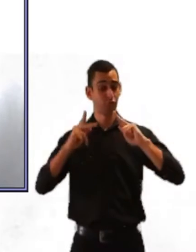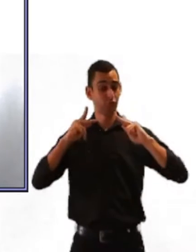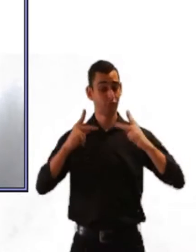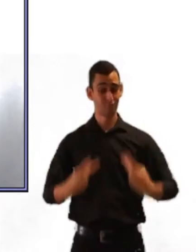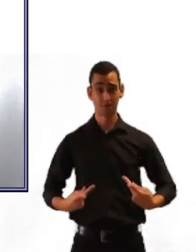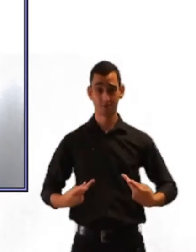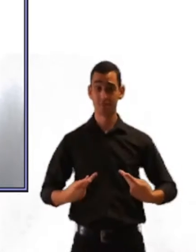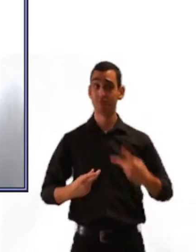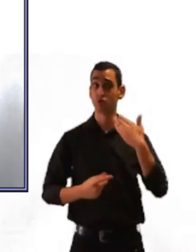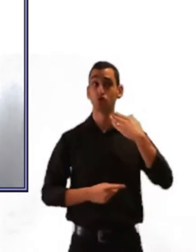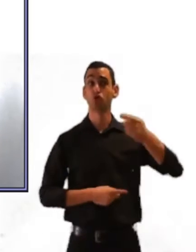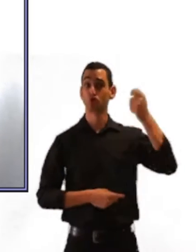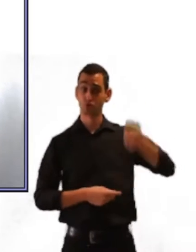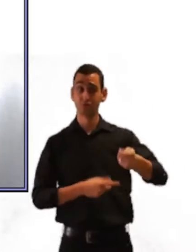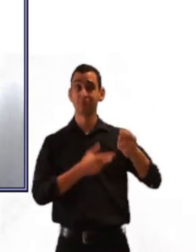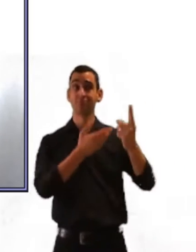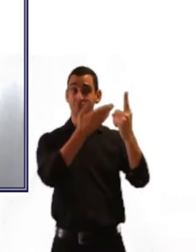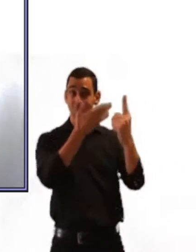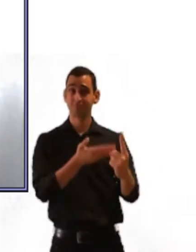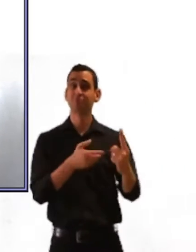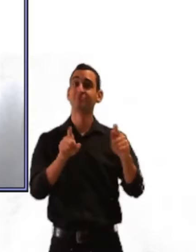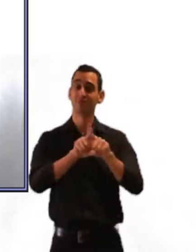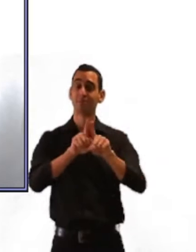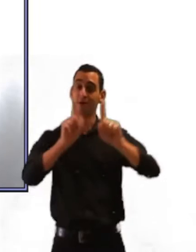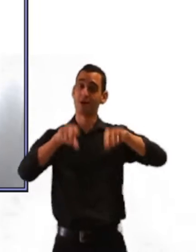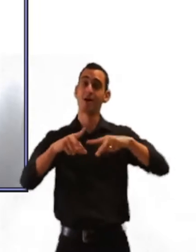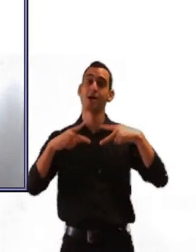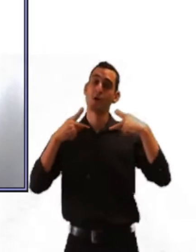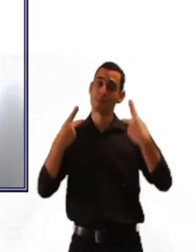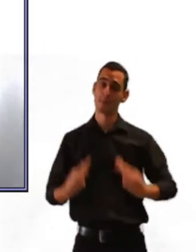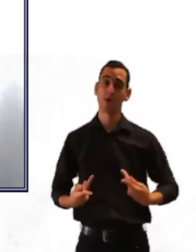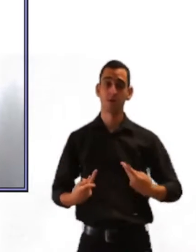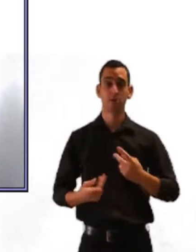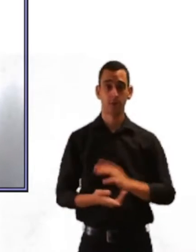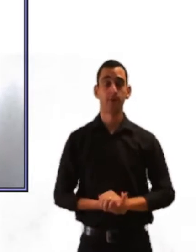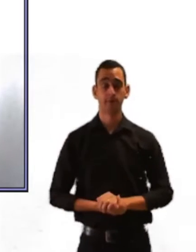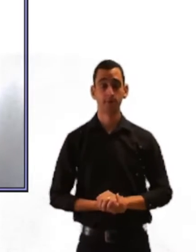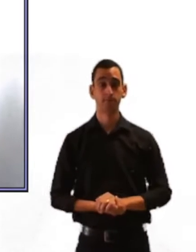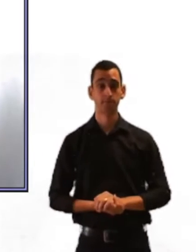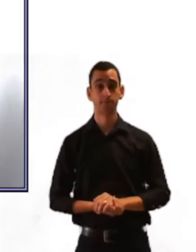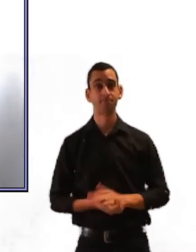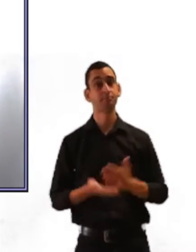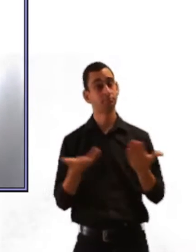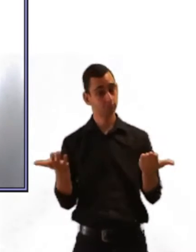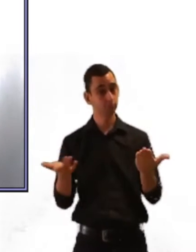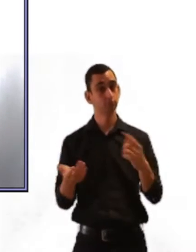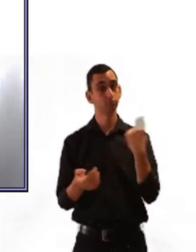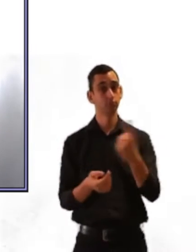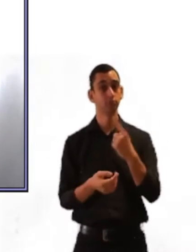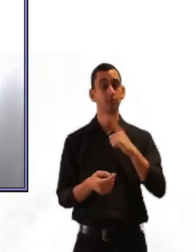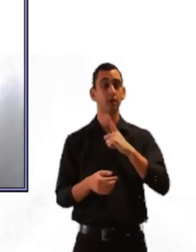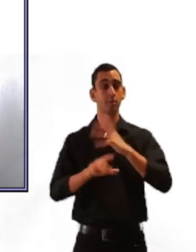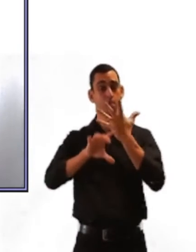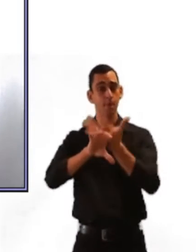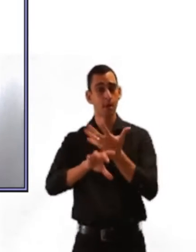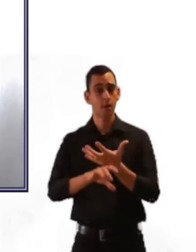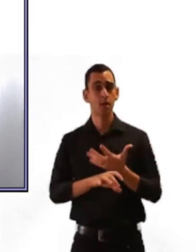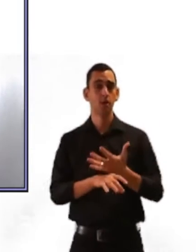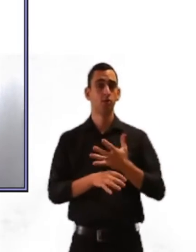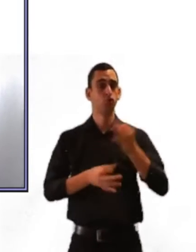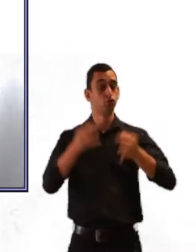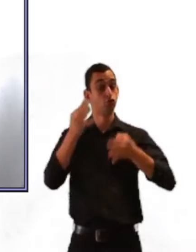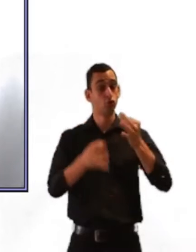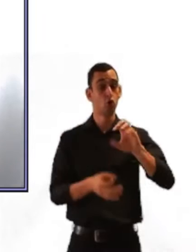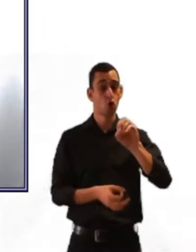um ser humano. Então, os pontos que a gente trata aqui, à luz desse material jurídico ortodoxo e que se contrapõem